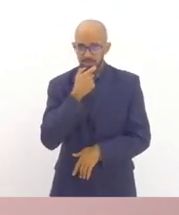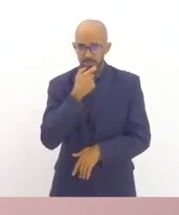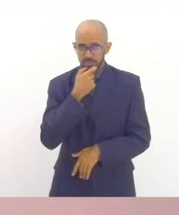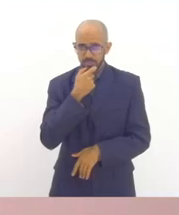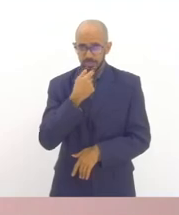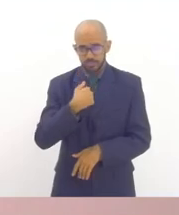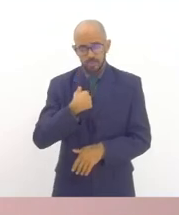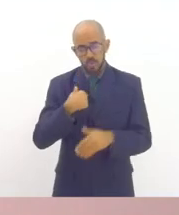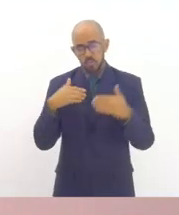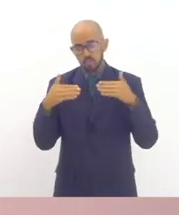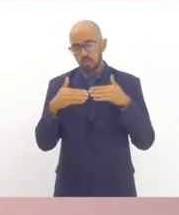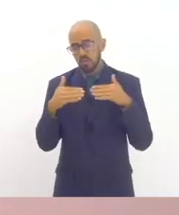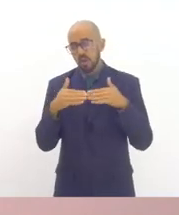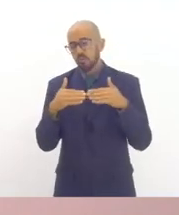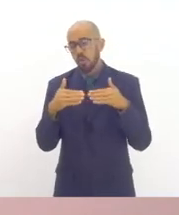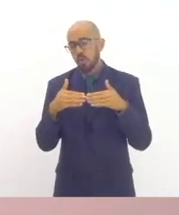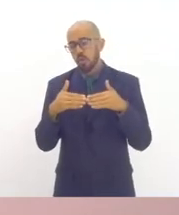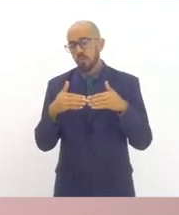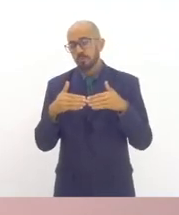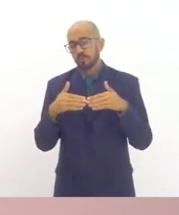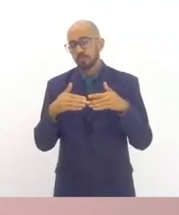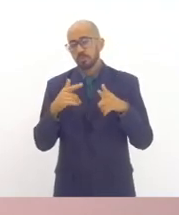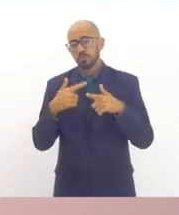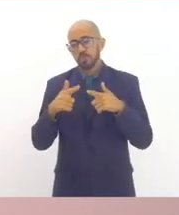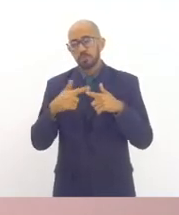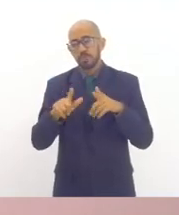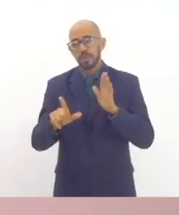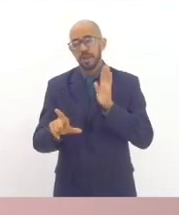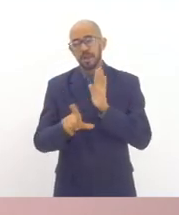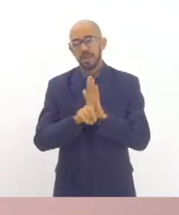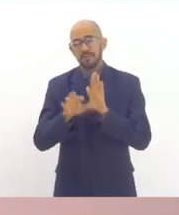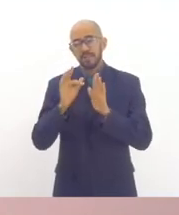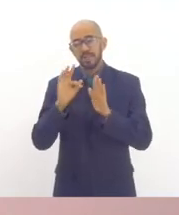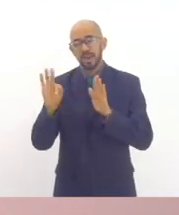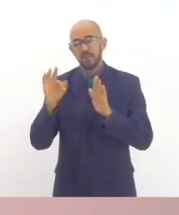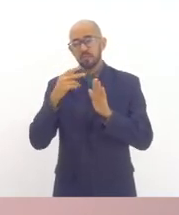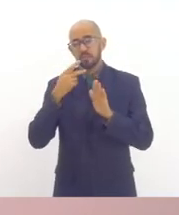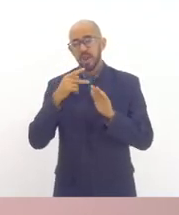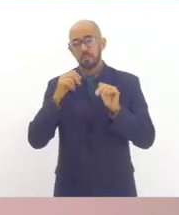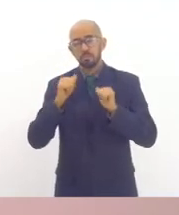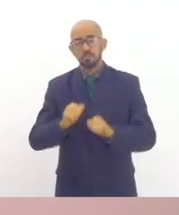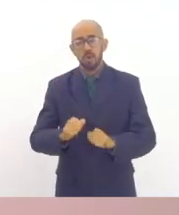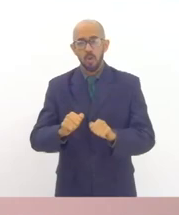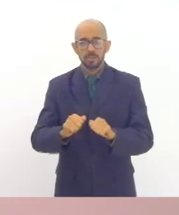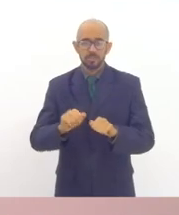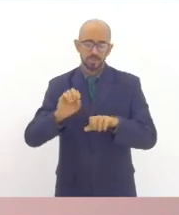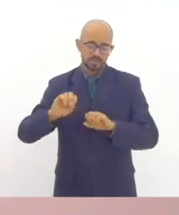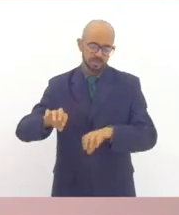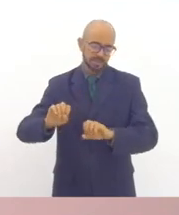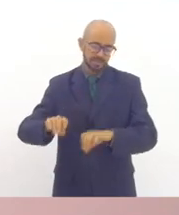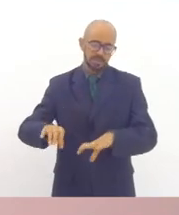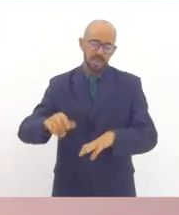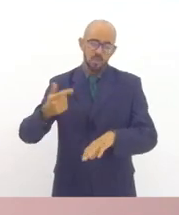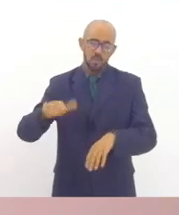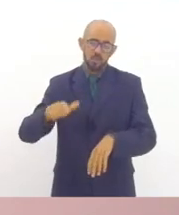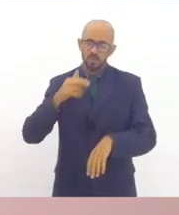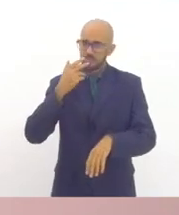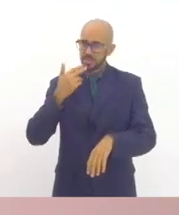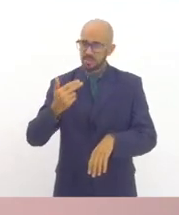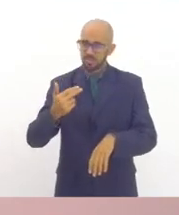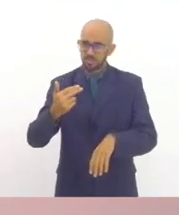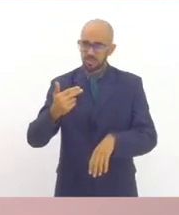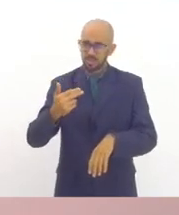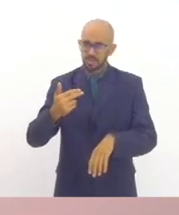sou favorável. O problema da lei federal é que diz podem ser ensinadas outras línguas. O